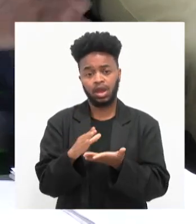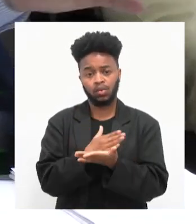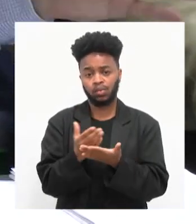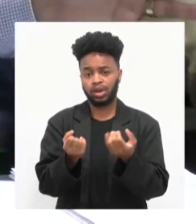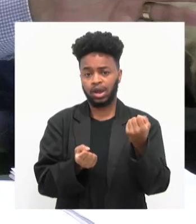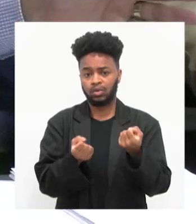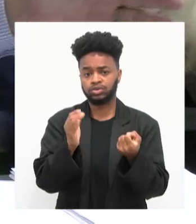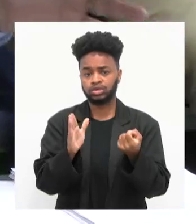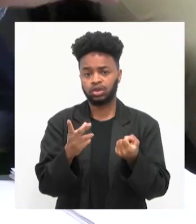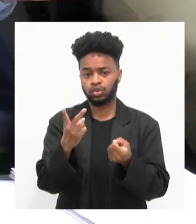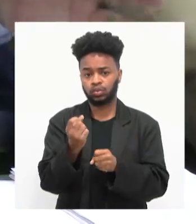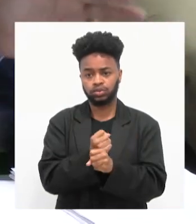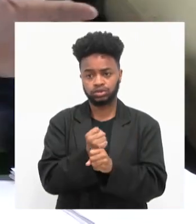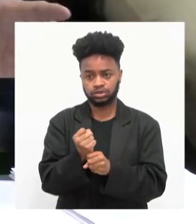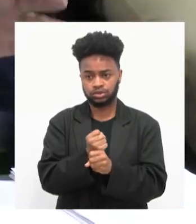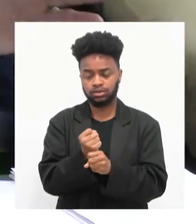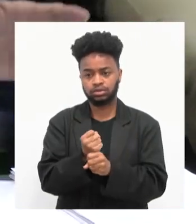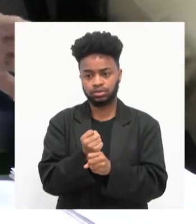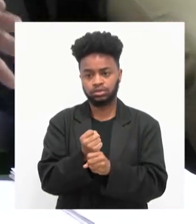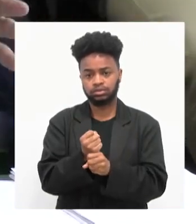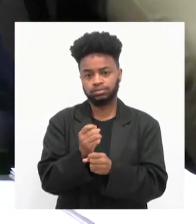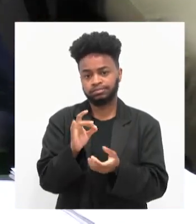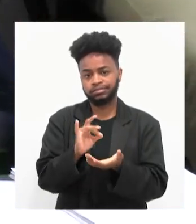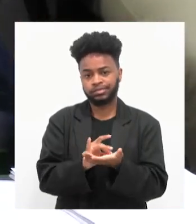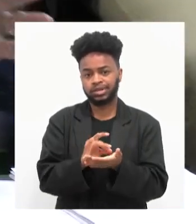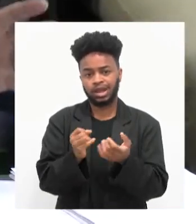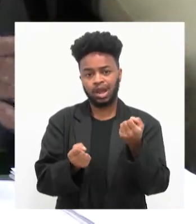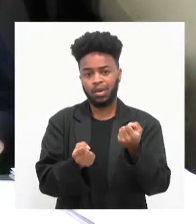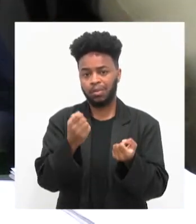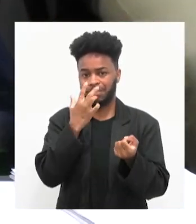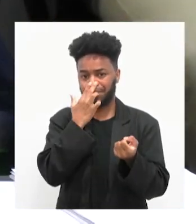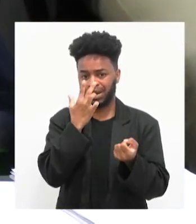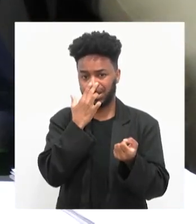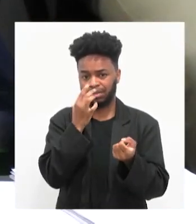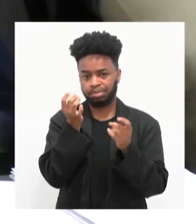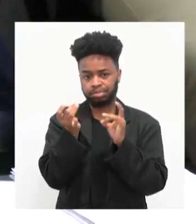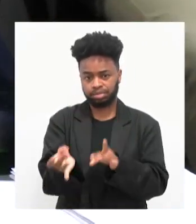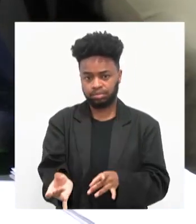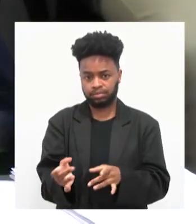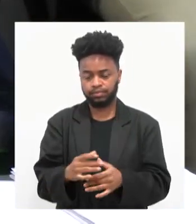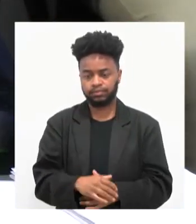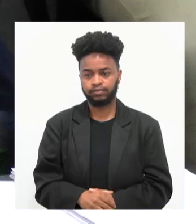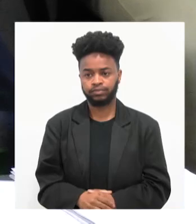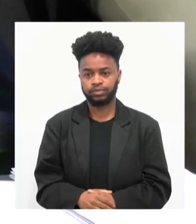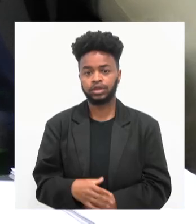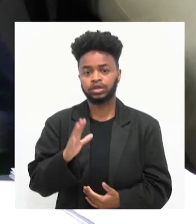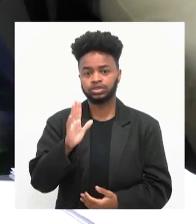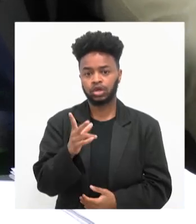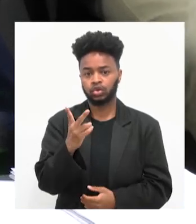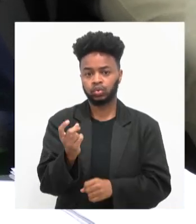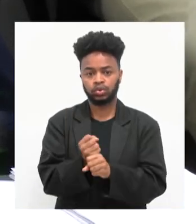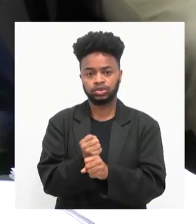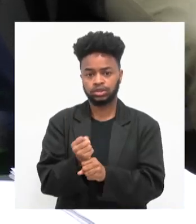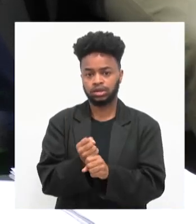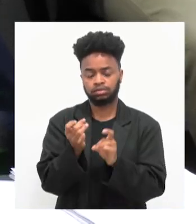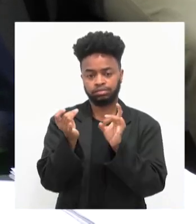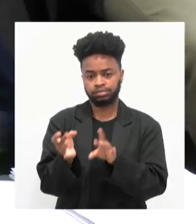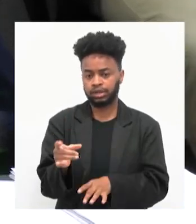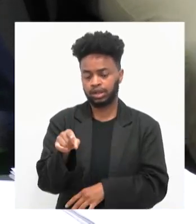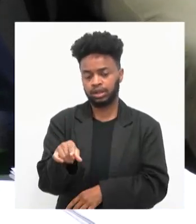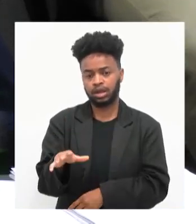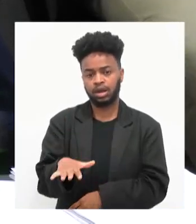anos, que são aqueles carros, de fato, parecem que estão largados. já estão mais de 2 anos no pátio. Então ele